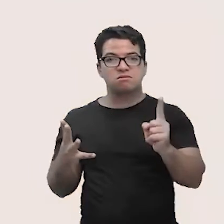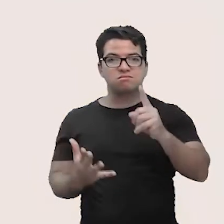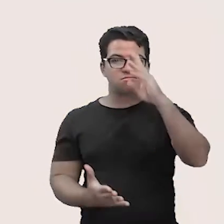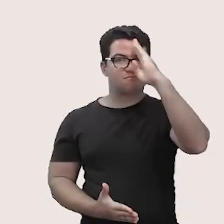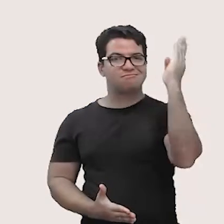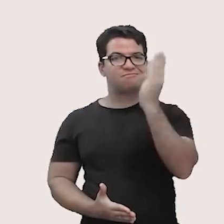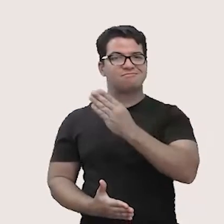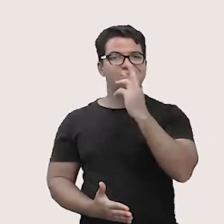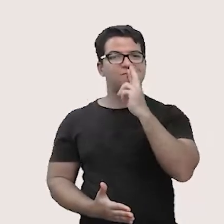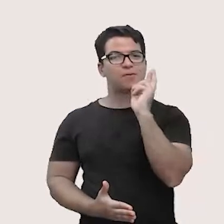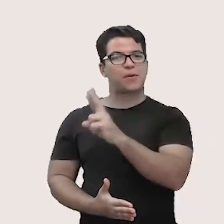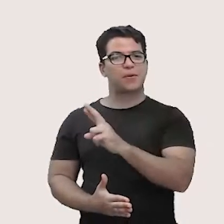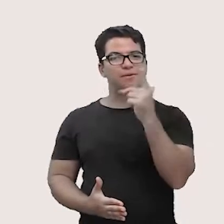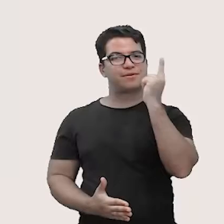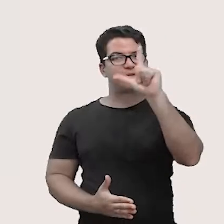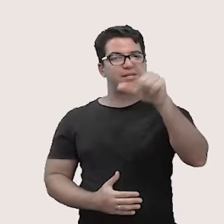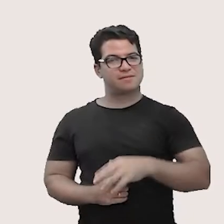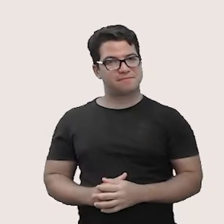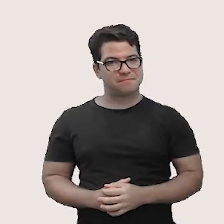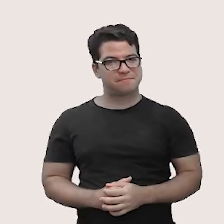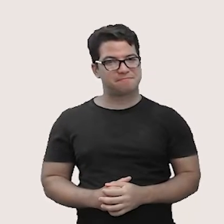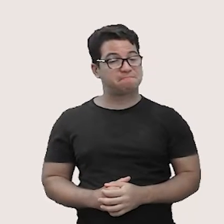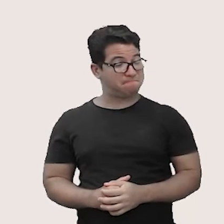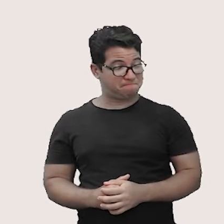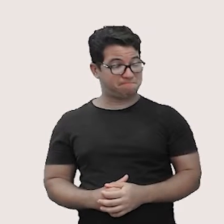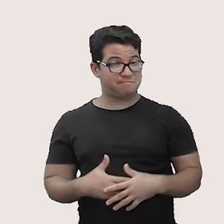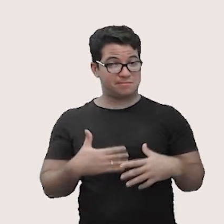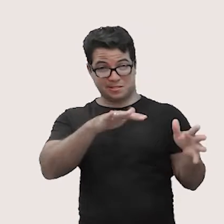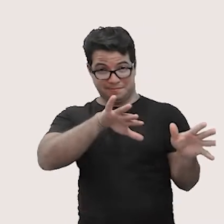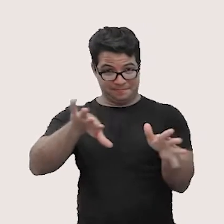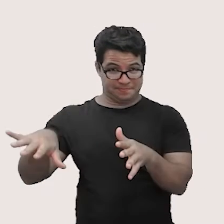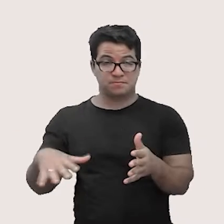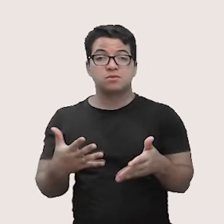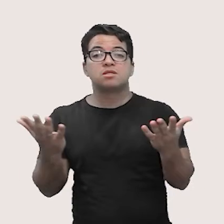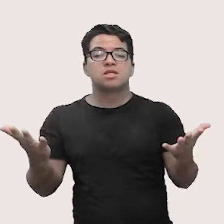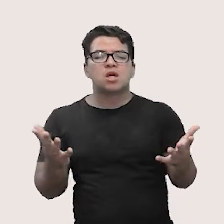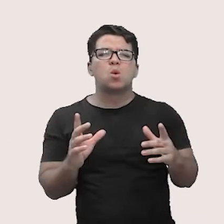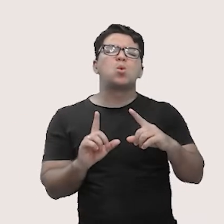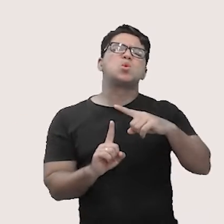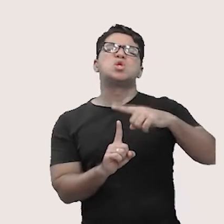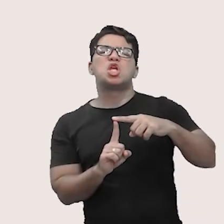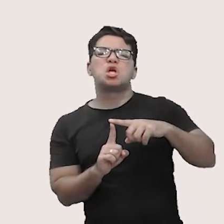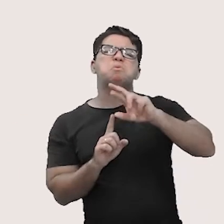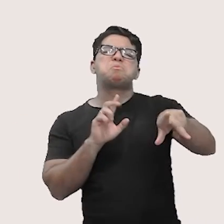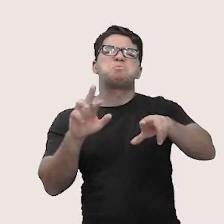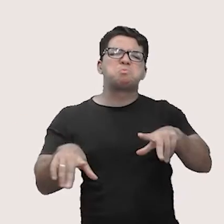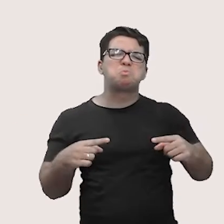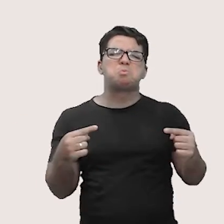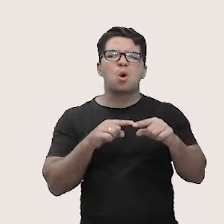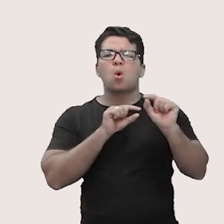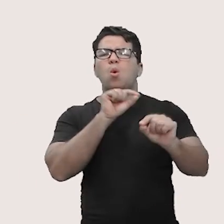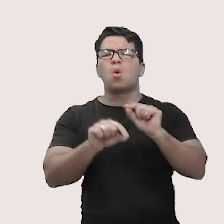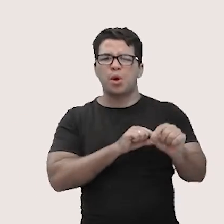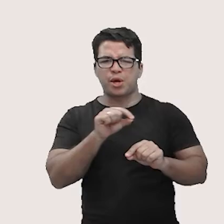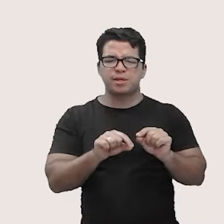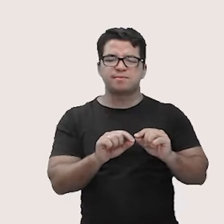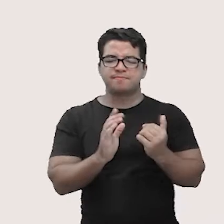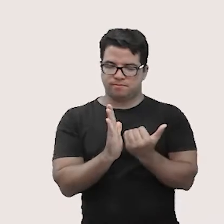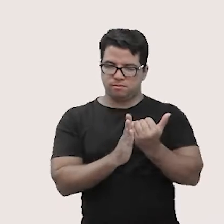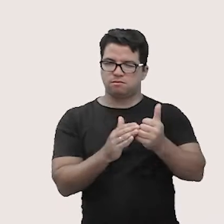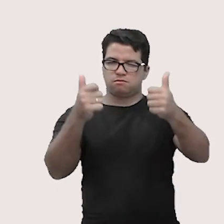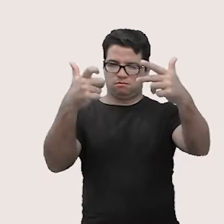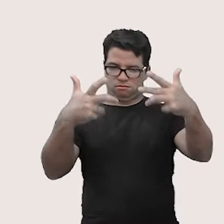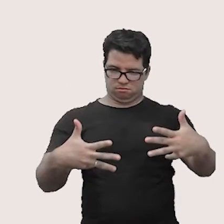Então, ó, o que são os gêneros textuais? Os text genres. Então, os gêneros textuais